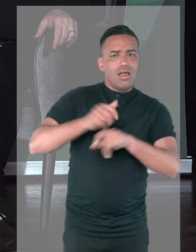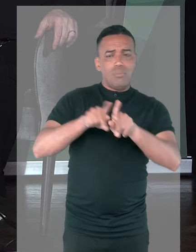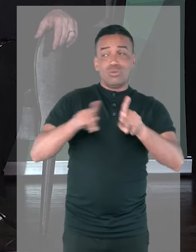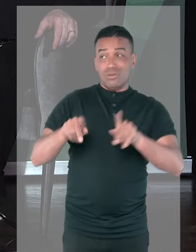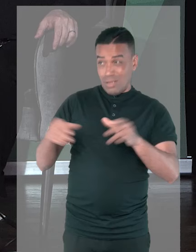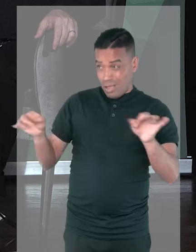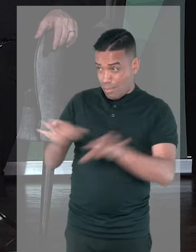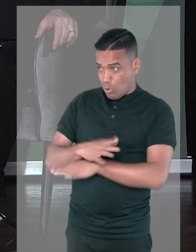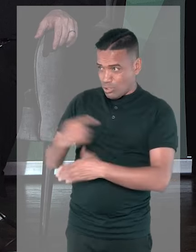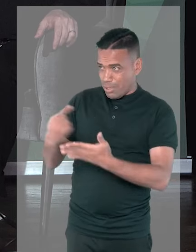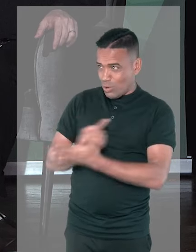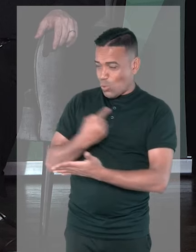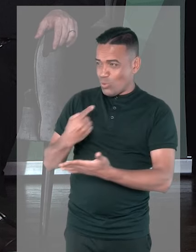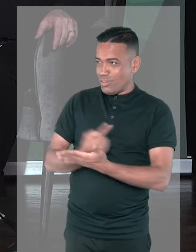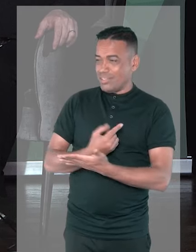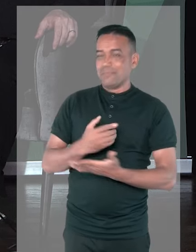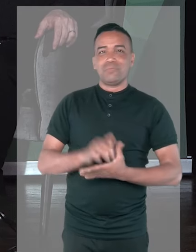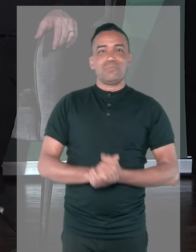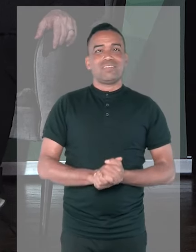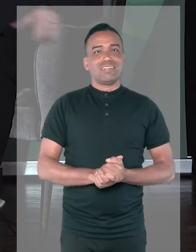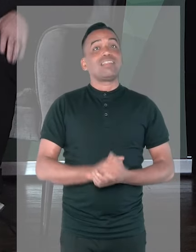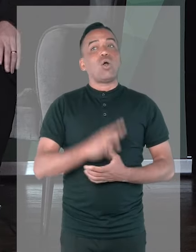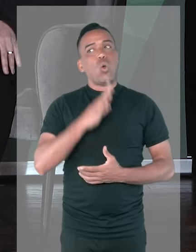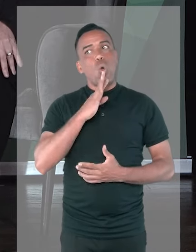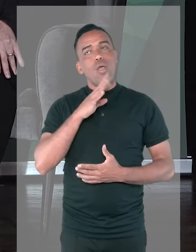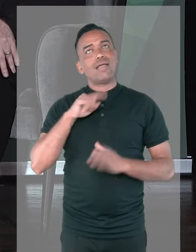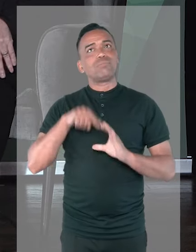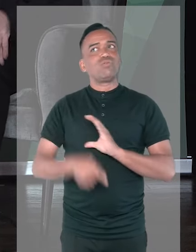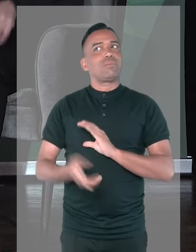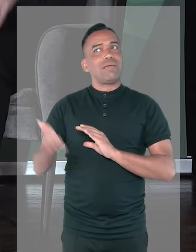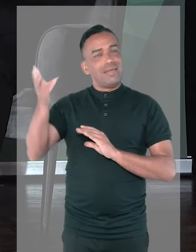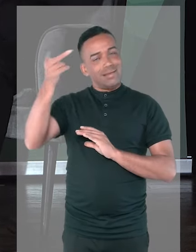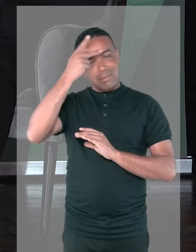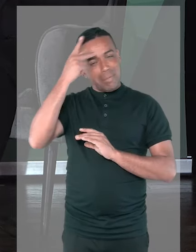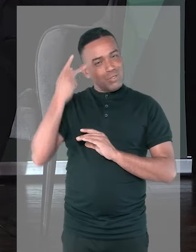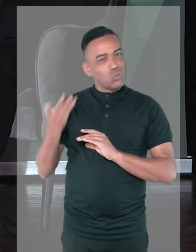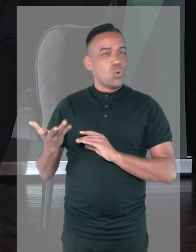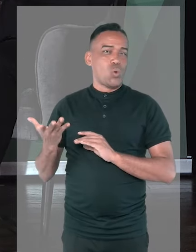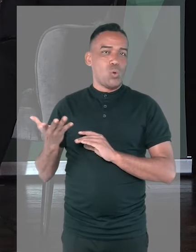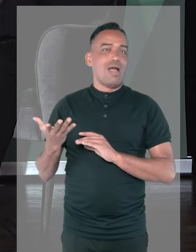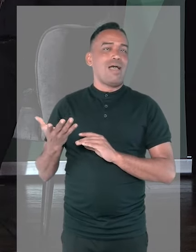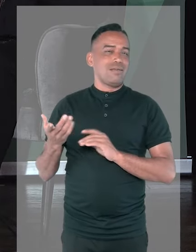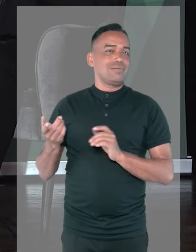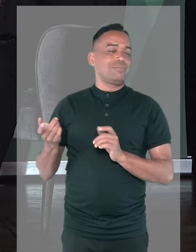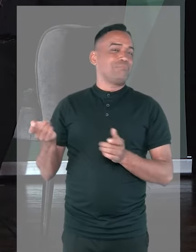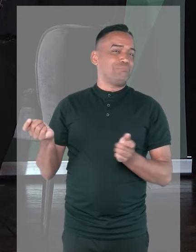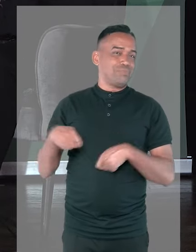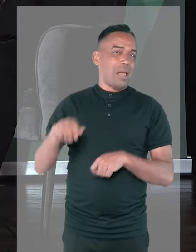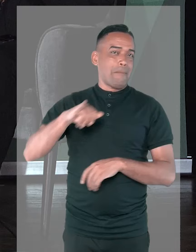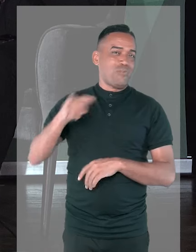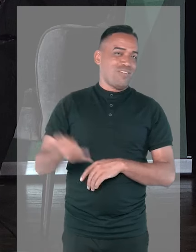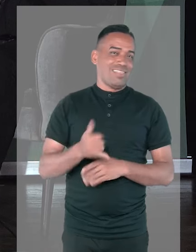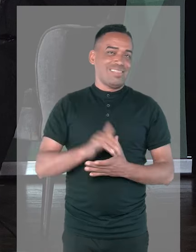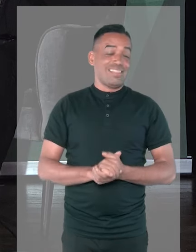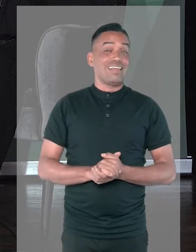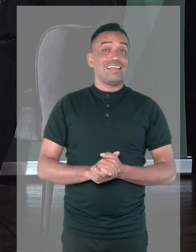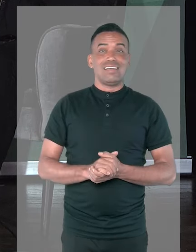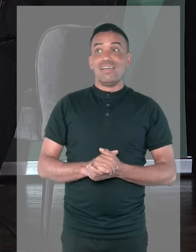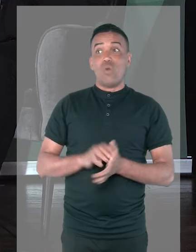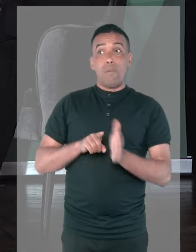Afonso? A gente conhece a pessoa há muito tempo, é inferno, né? Abusa da intimidade. Ainda vou te fazer